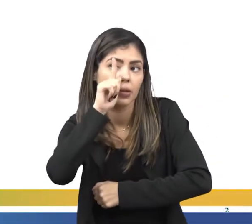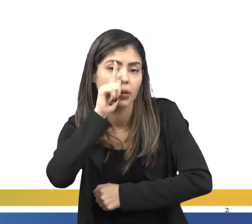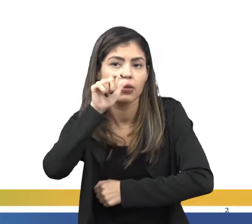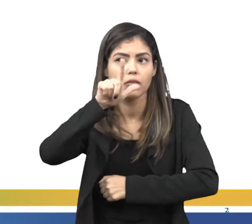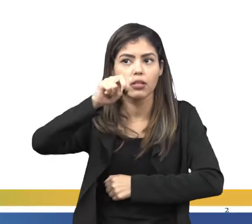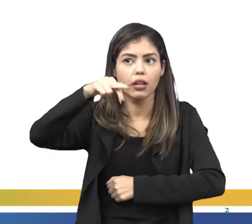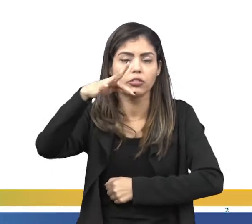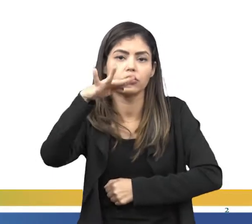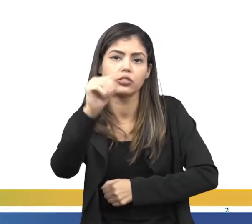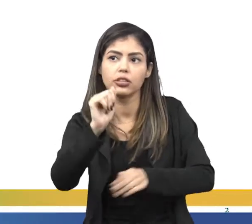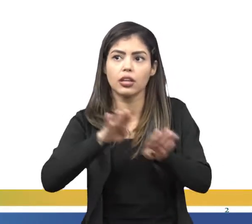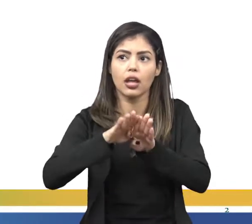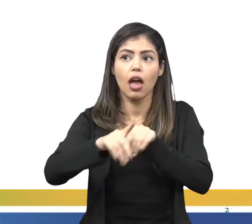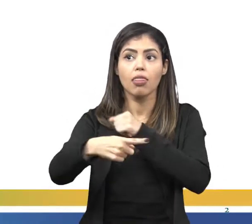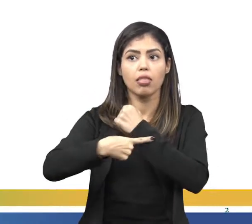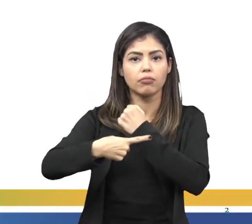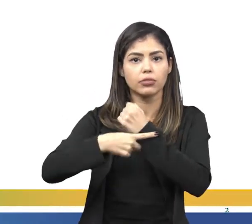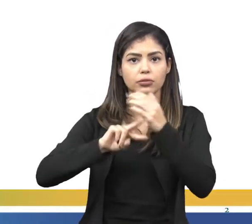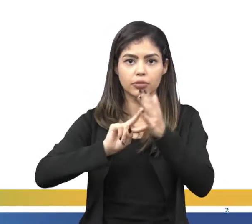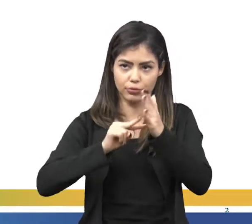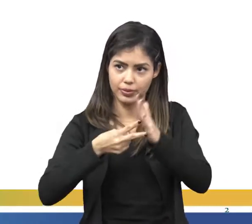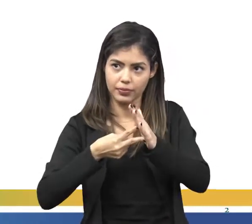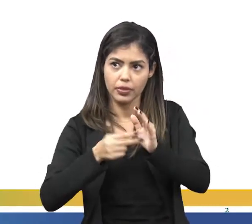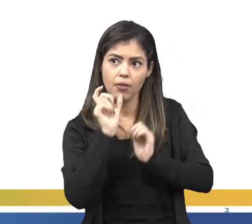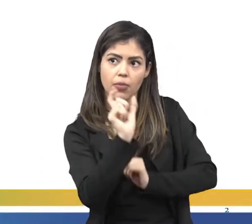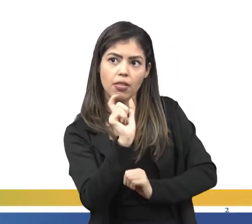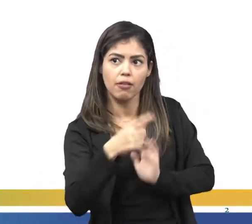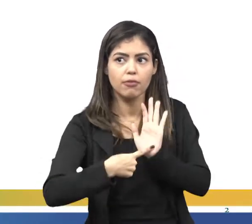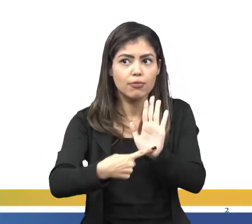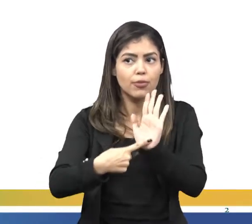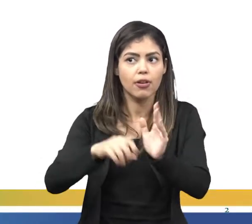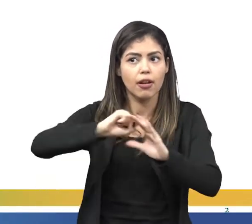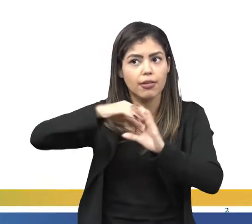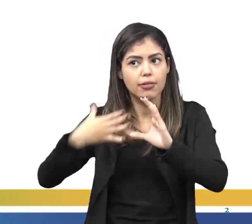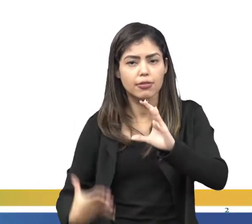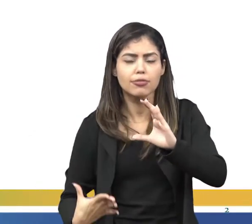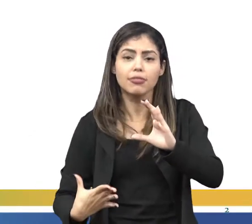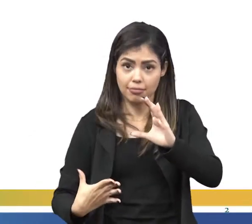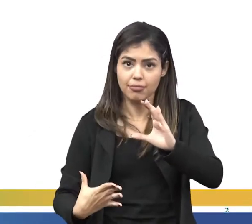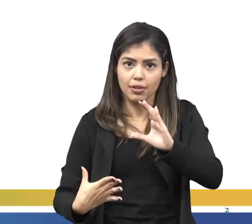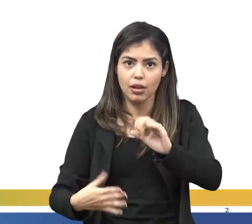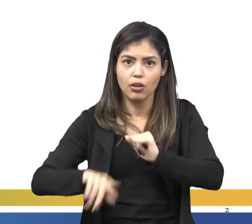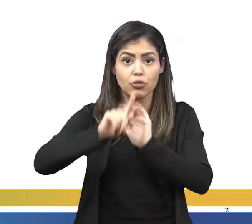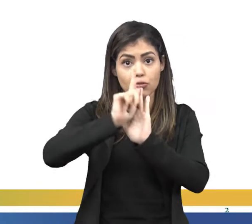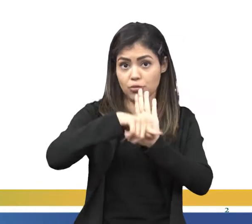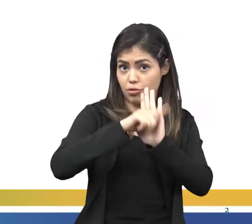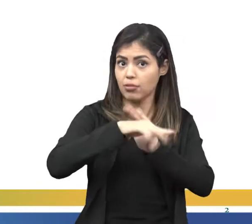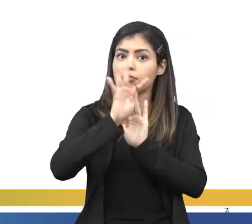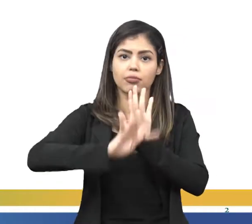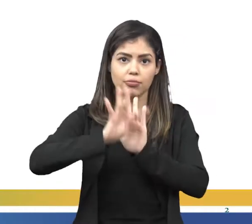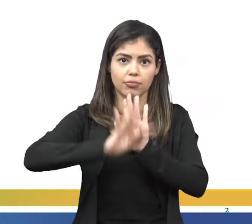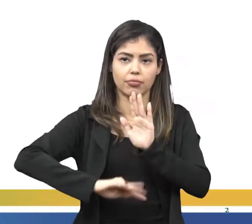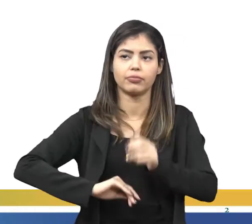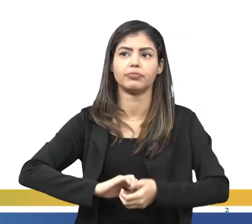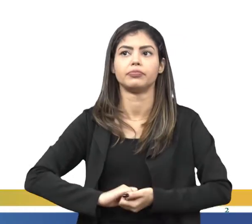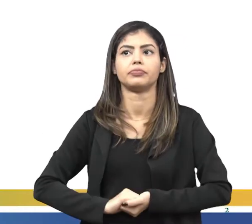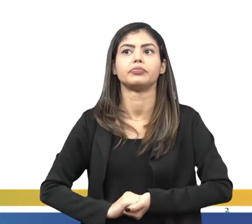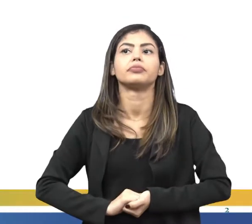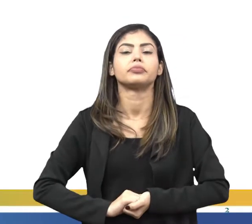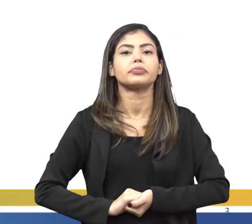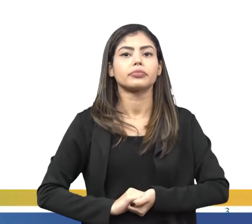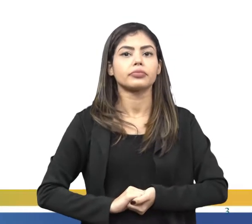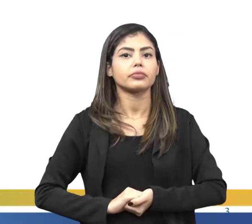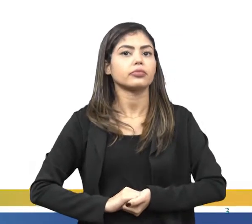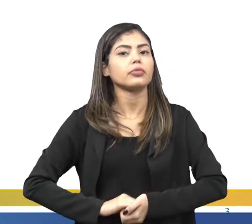crônica, que significa tempo. Essa palavra nos mostra a principal característica desse gênero textual.